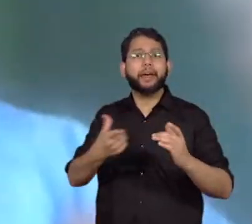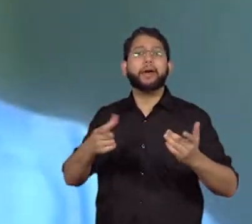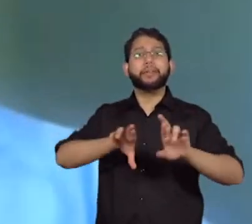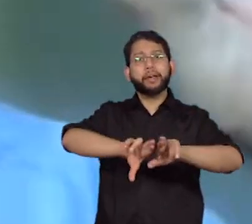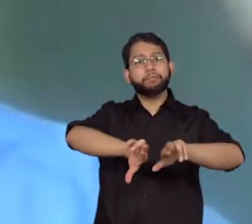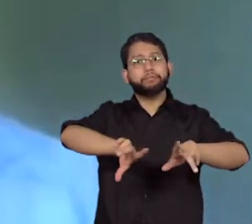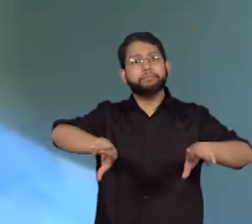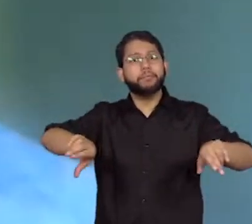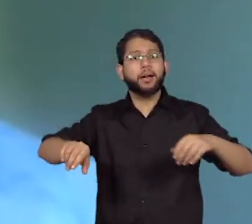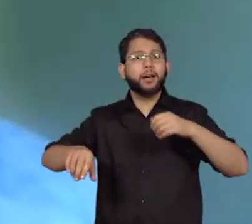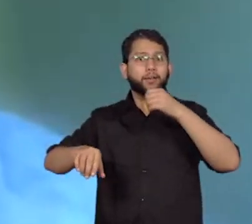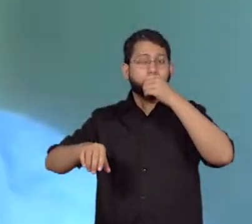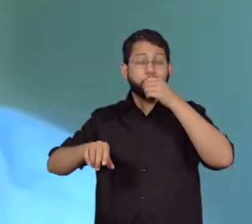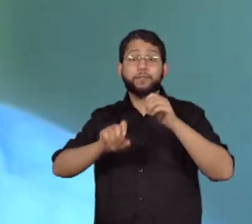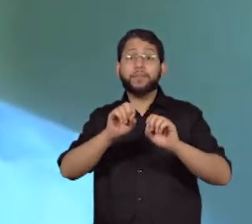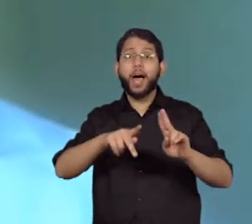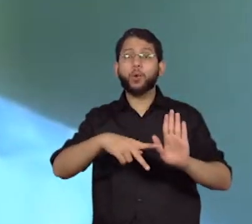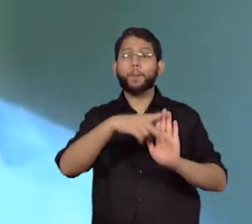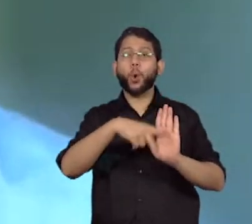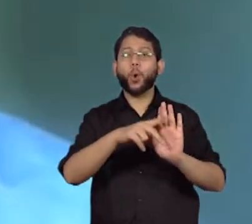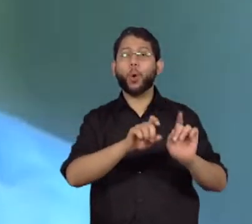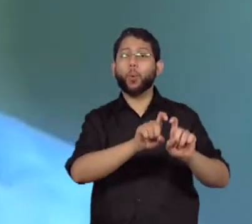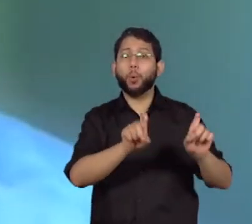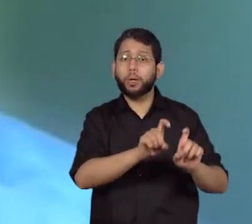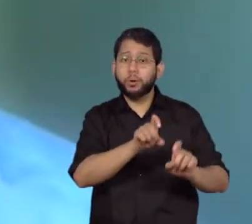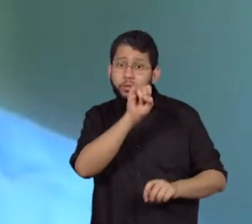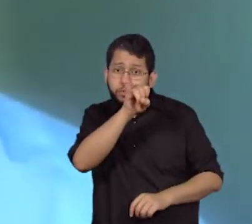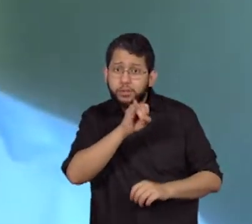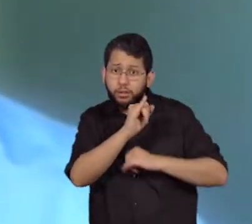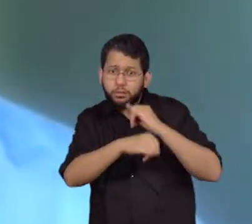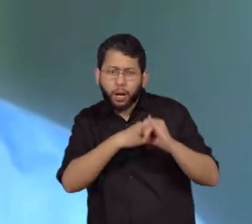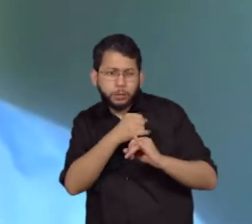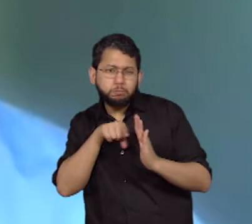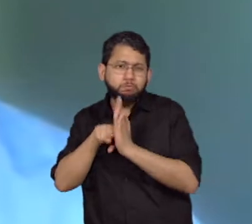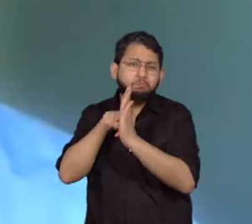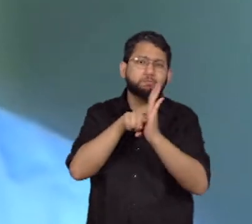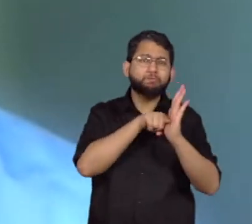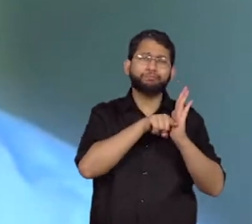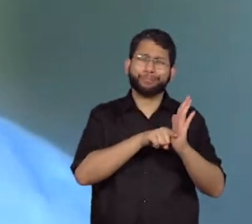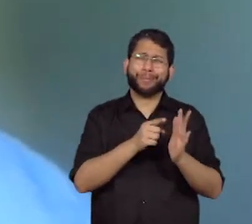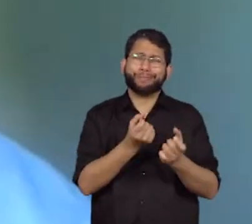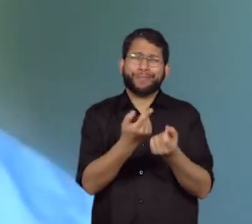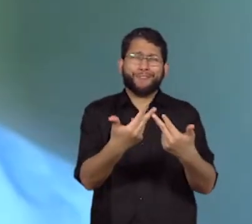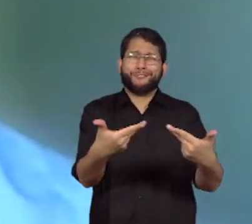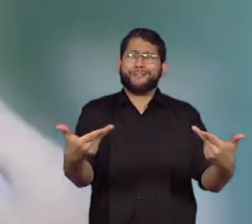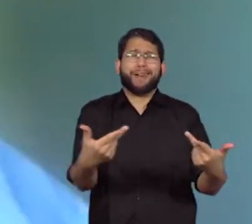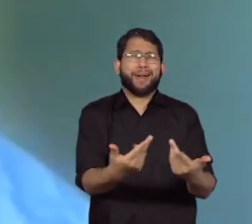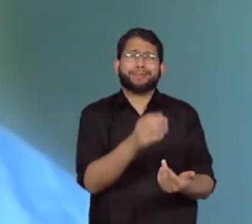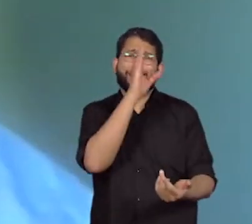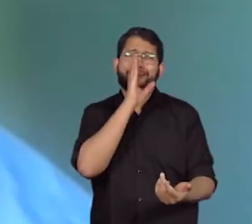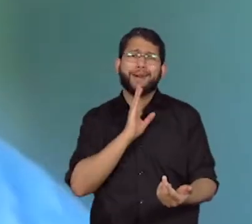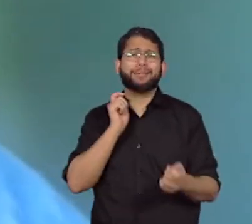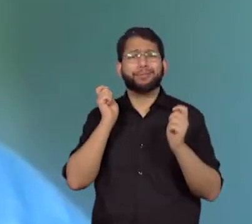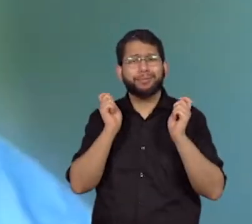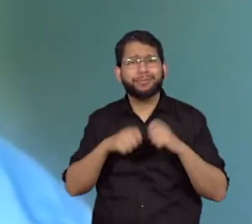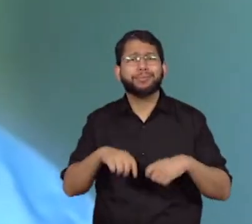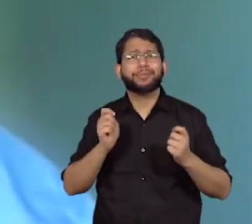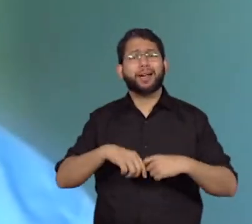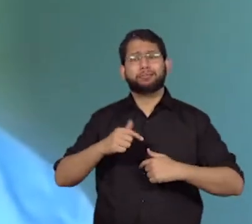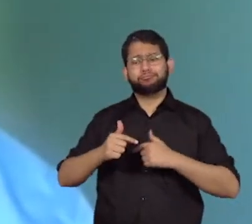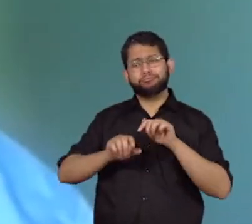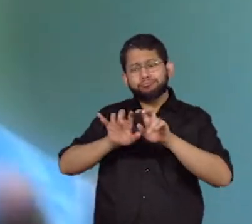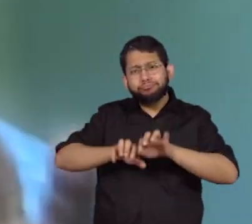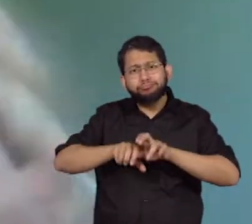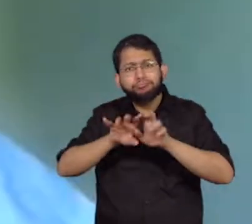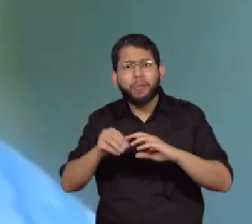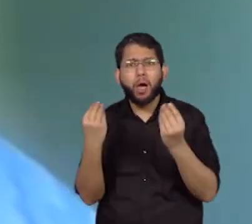enfim, tem muito software. Se você fuçar na internet, se você procurar na internet, realizar o trabalho de pesquisa, gastar